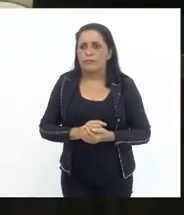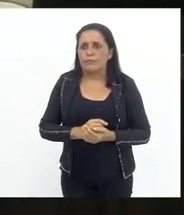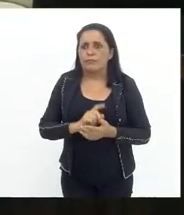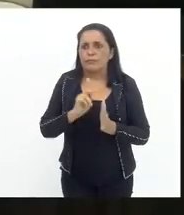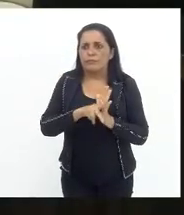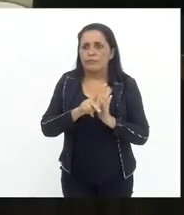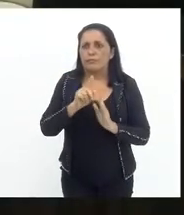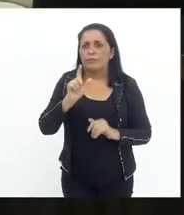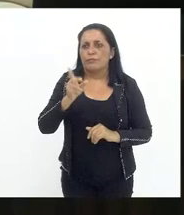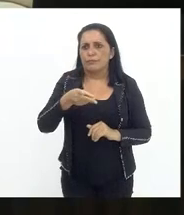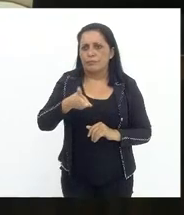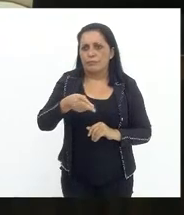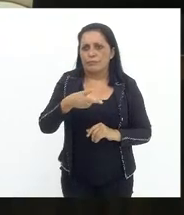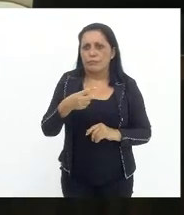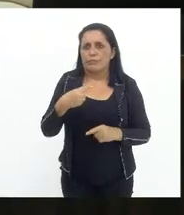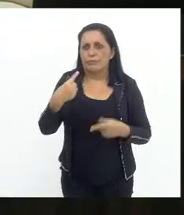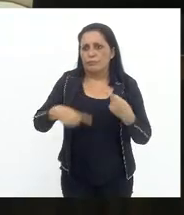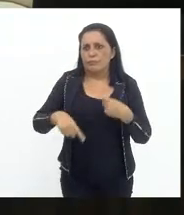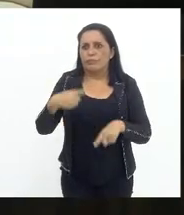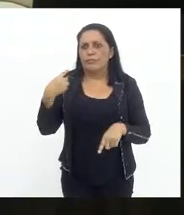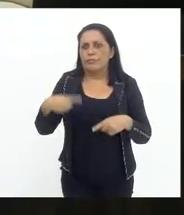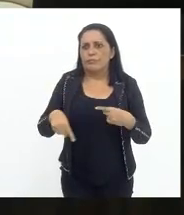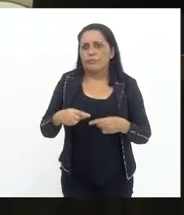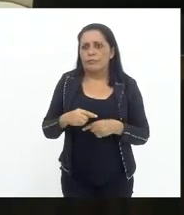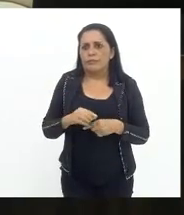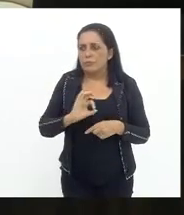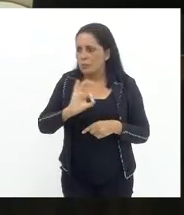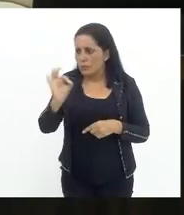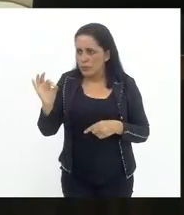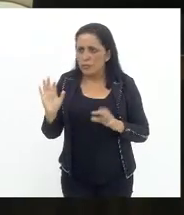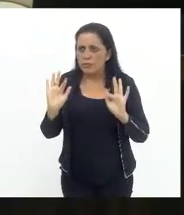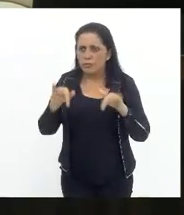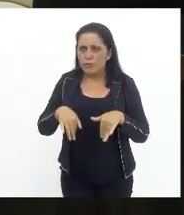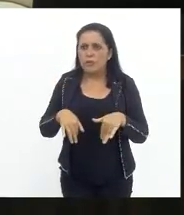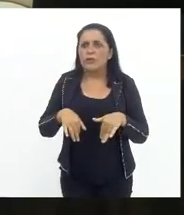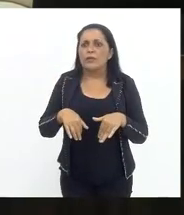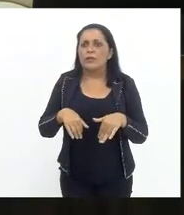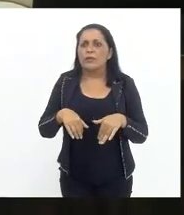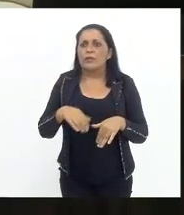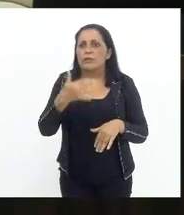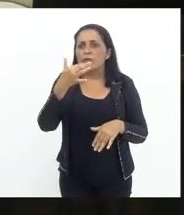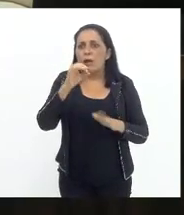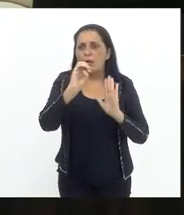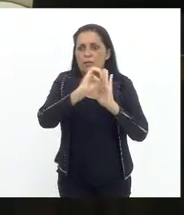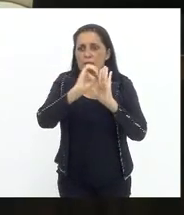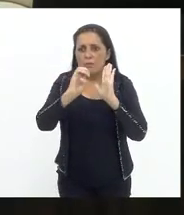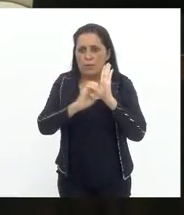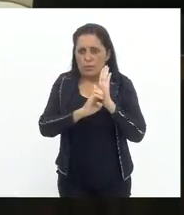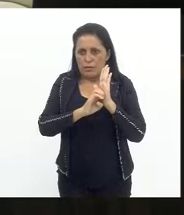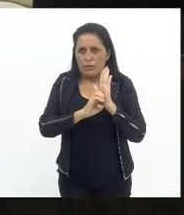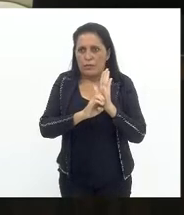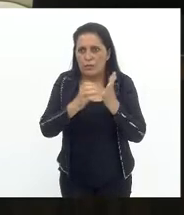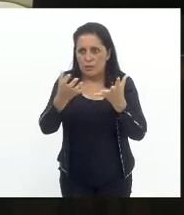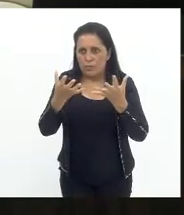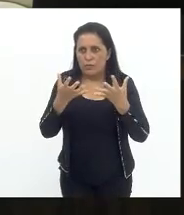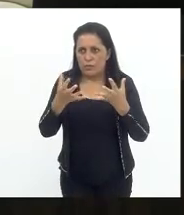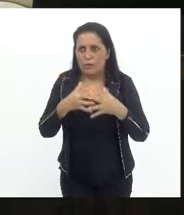discussão. Não havendo que queira discutir, encerrada a discussão, o presidente de proposta recebeu 10 emendas. Eu queria